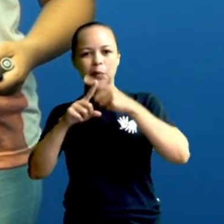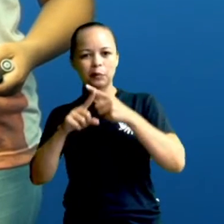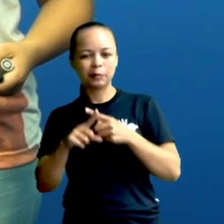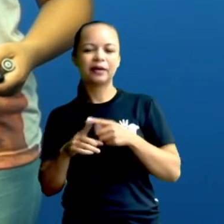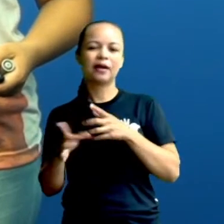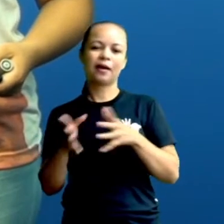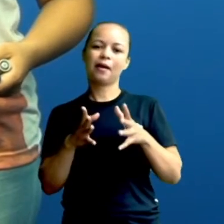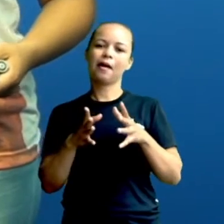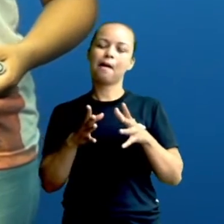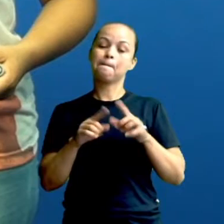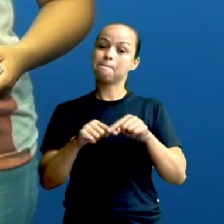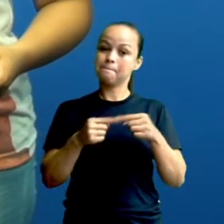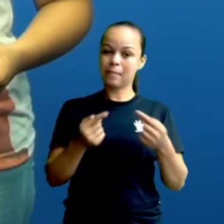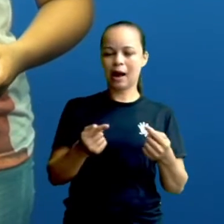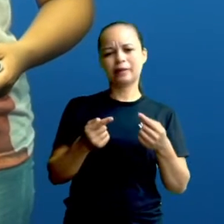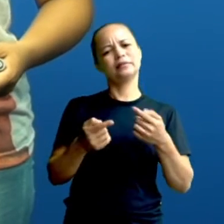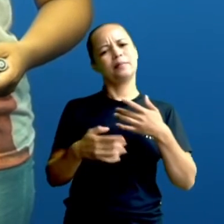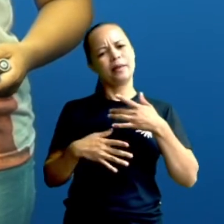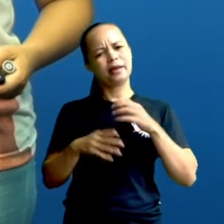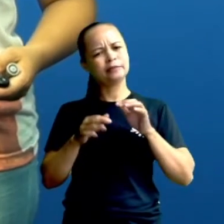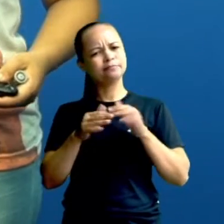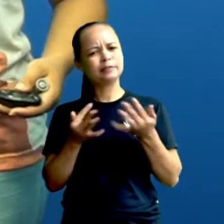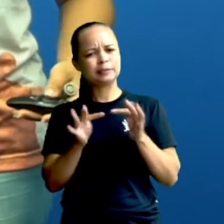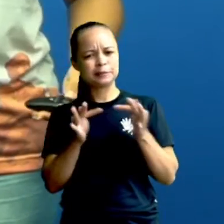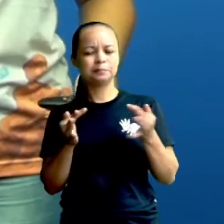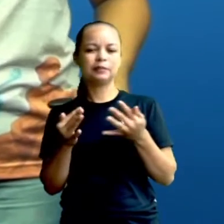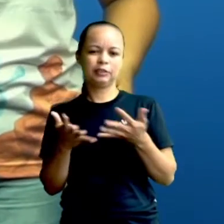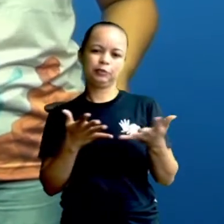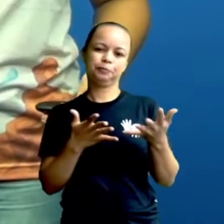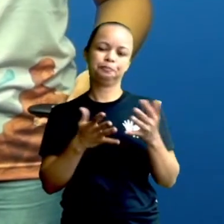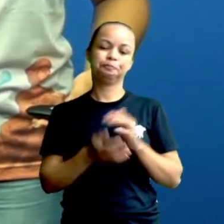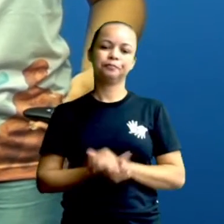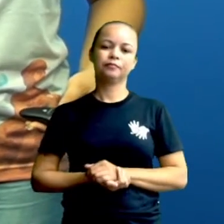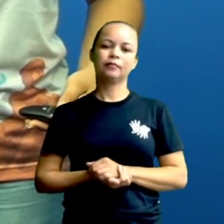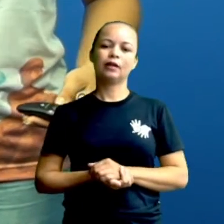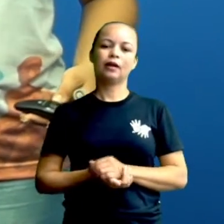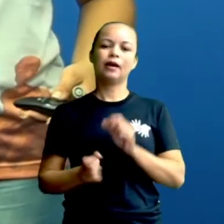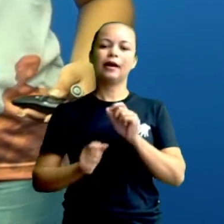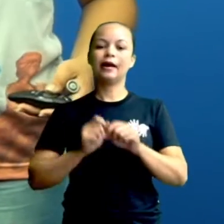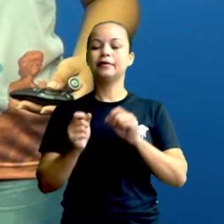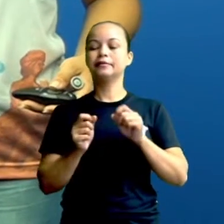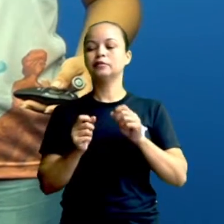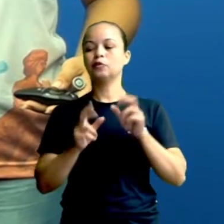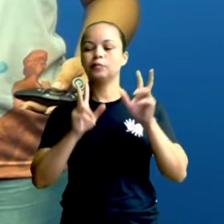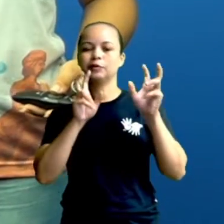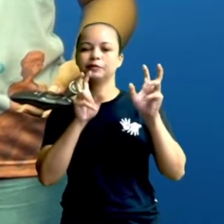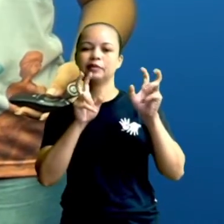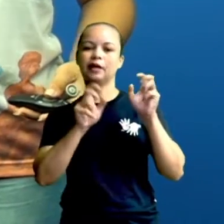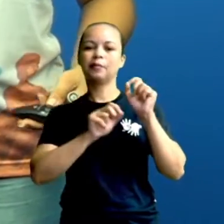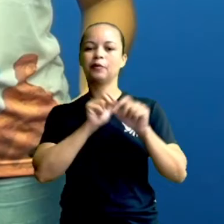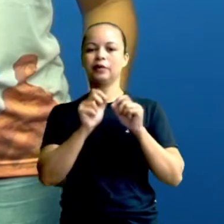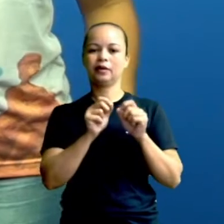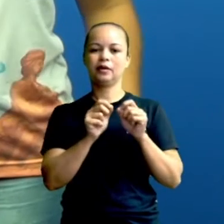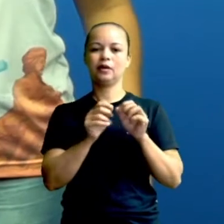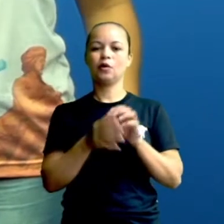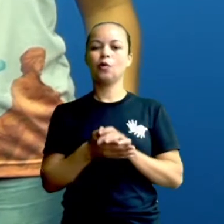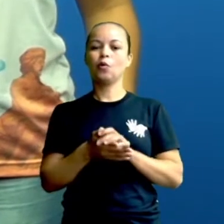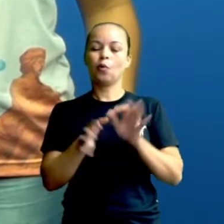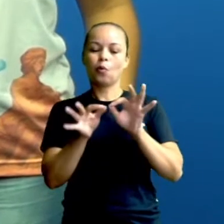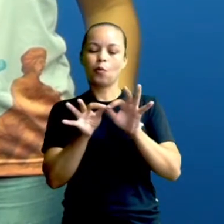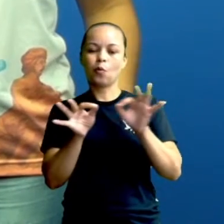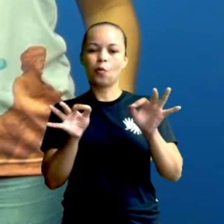demais. Ele é muito tranquilo, tá certo? É sobre o comprimento